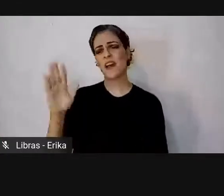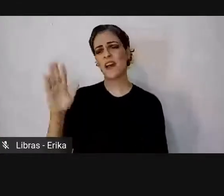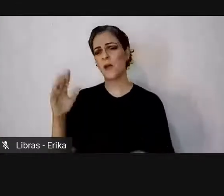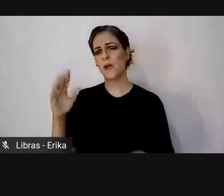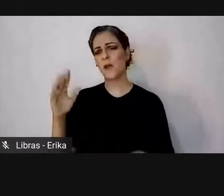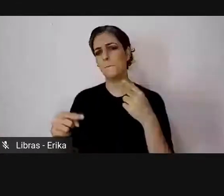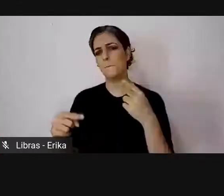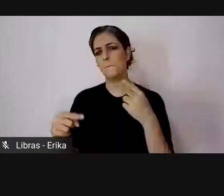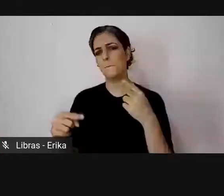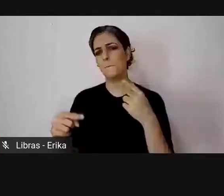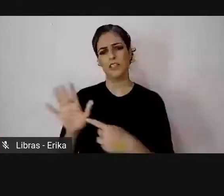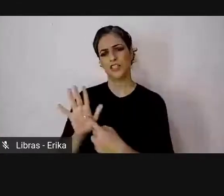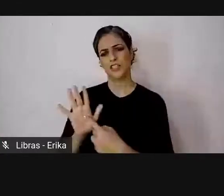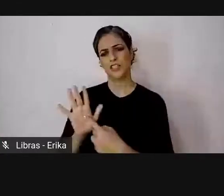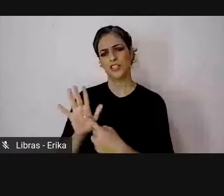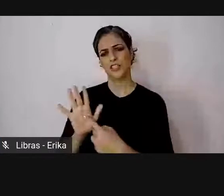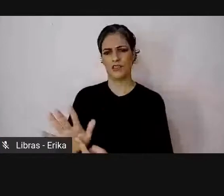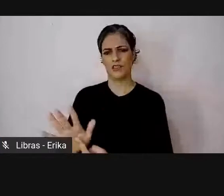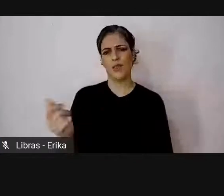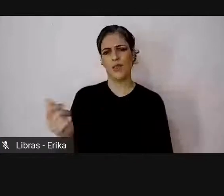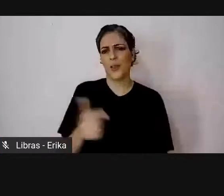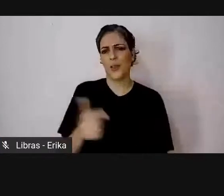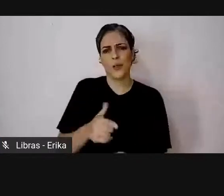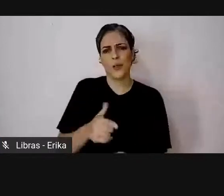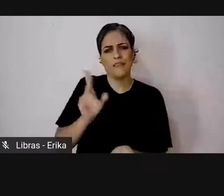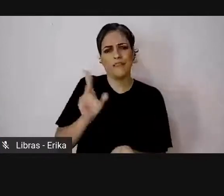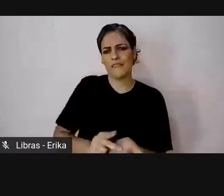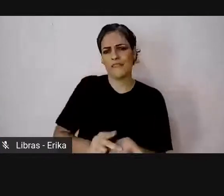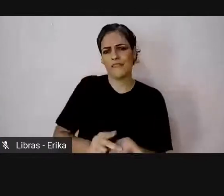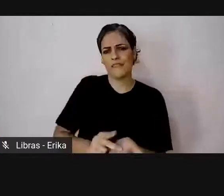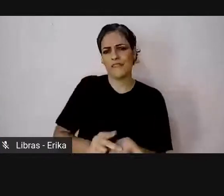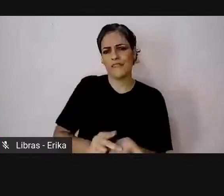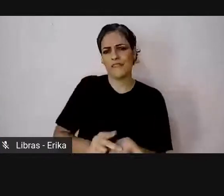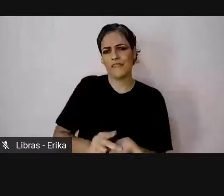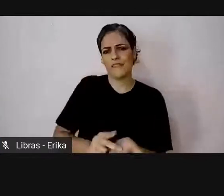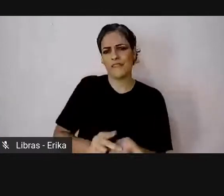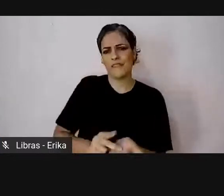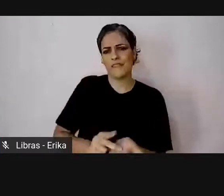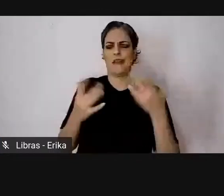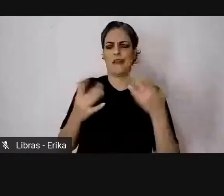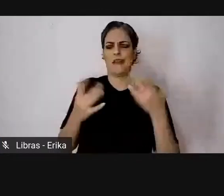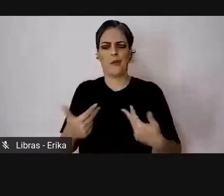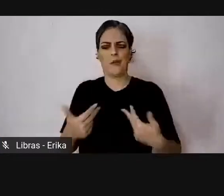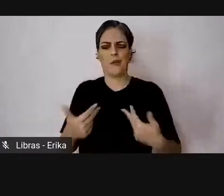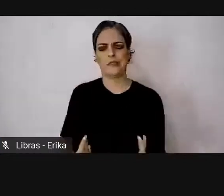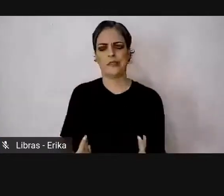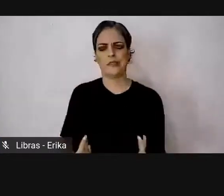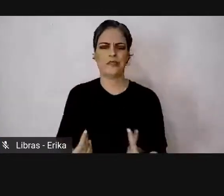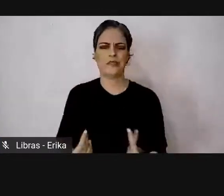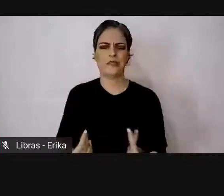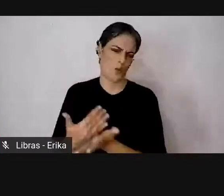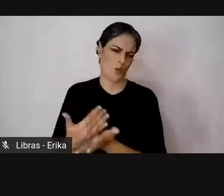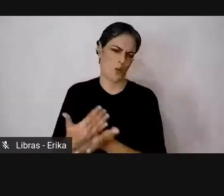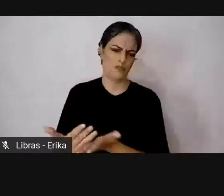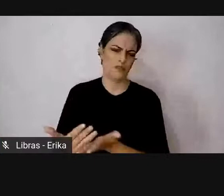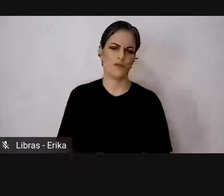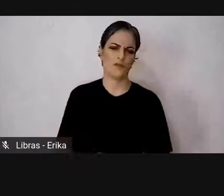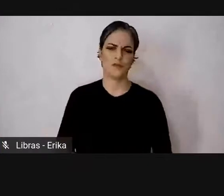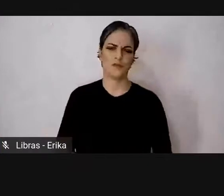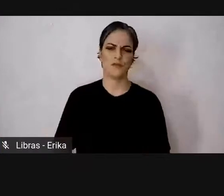e não necessariamente um espaço onde era dado as condições para que isso acontecesse de